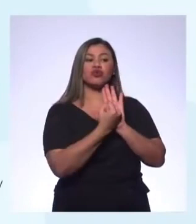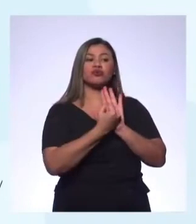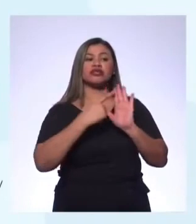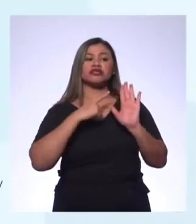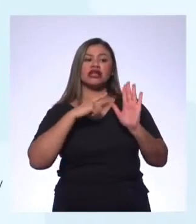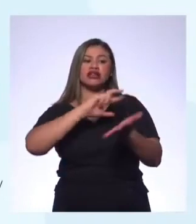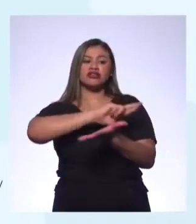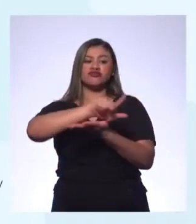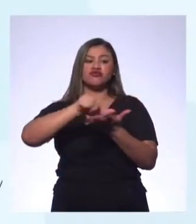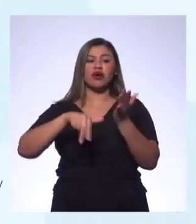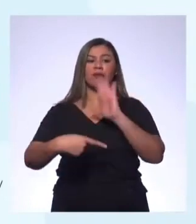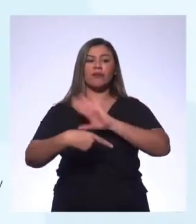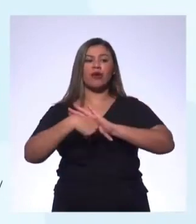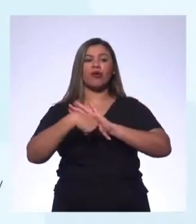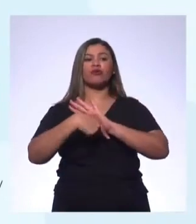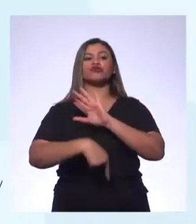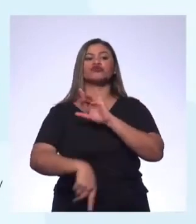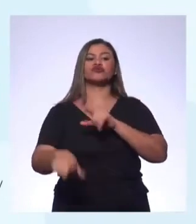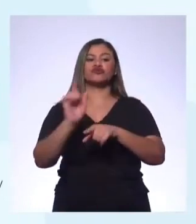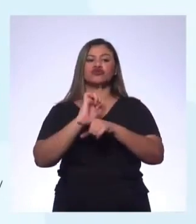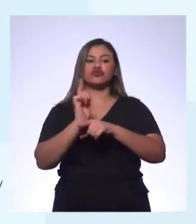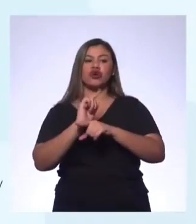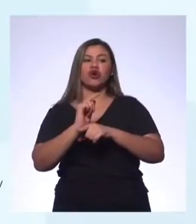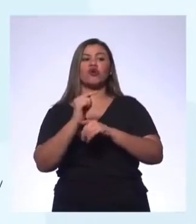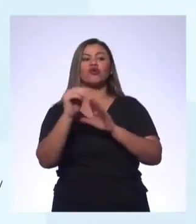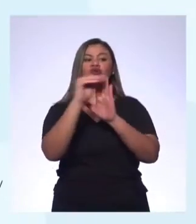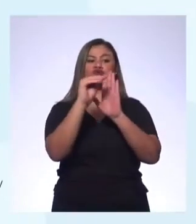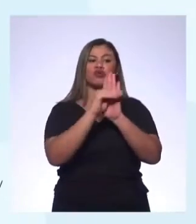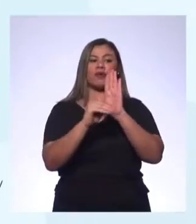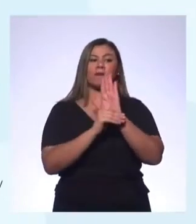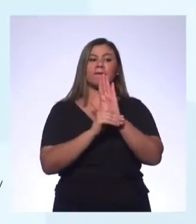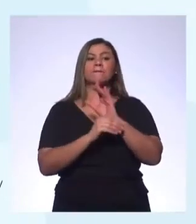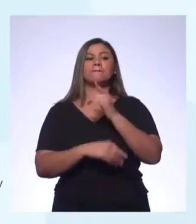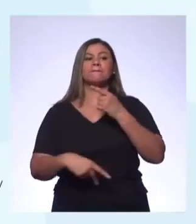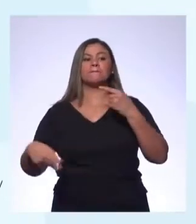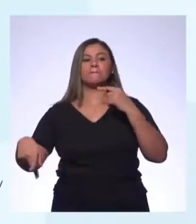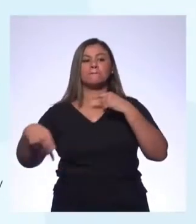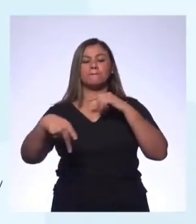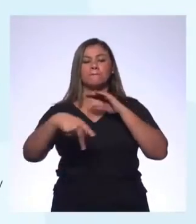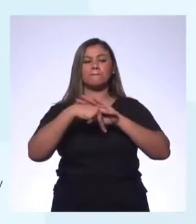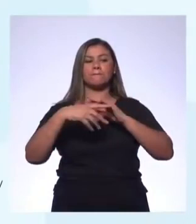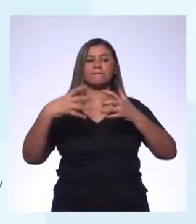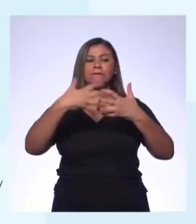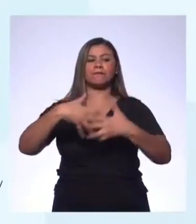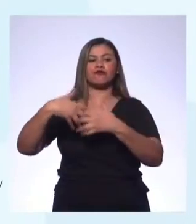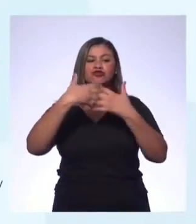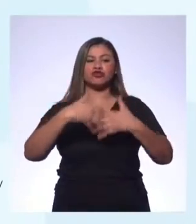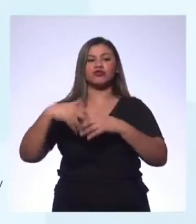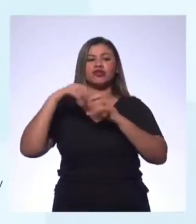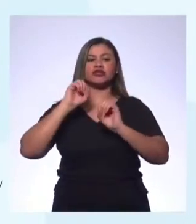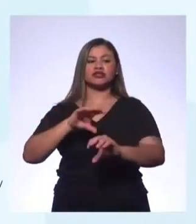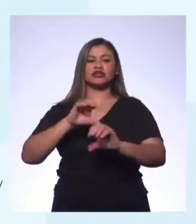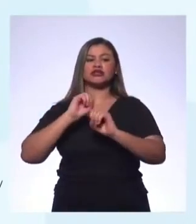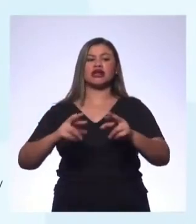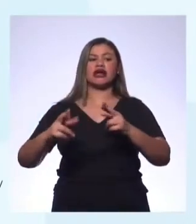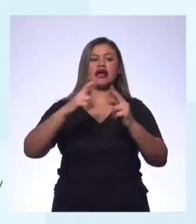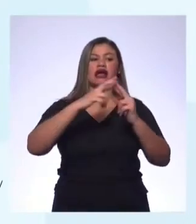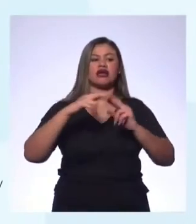contempla os princípios de gestão e normatização do funcionamento das unidades de ensino da rede